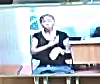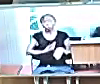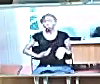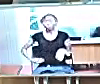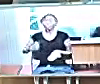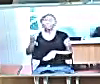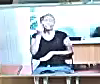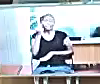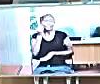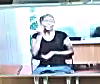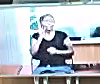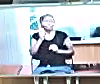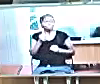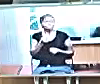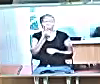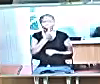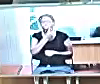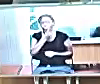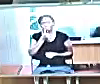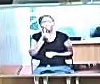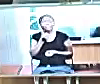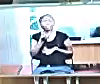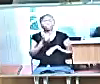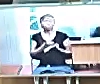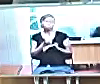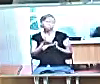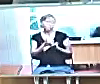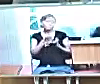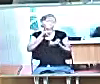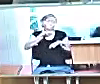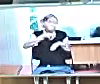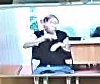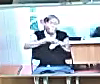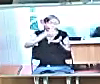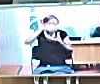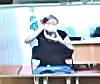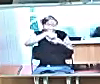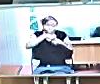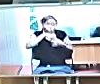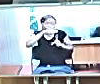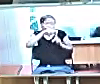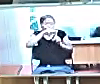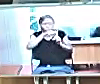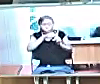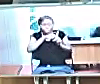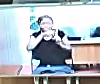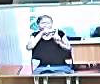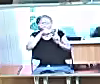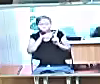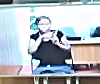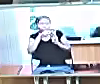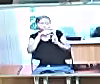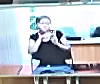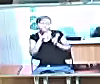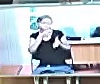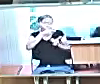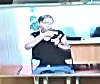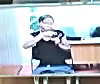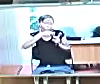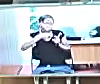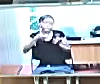tenta com todos os postos manter dentro do mesmo ano consecutivo o pagamento dos seus servidores seus nativos e